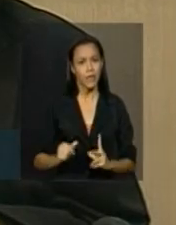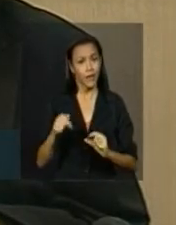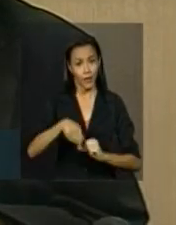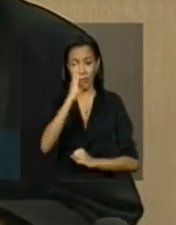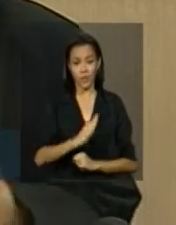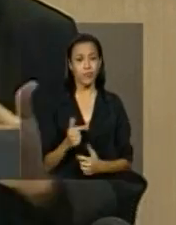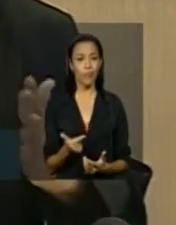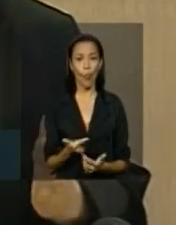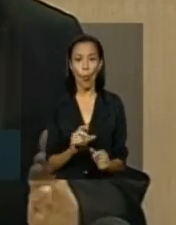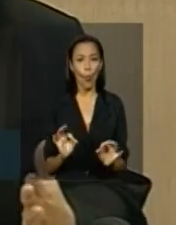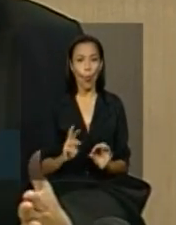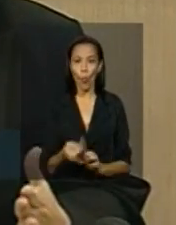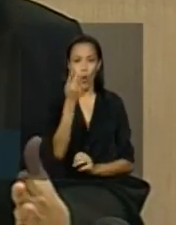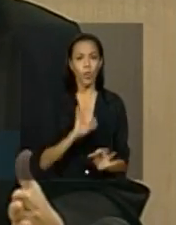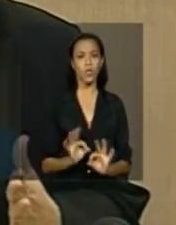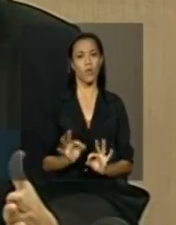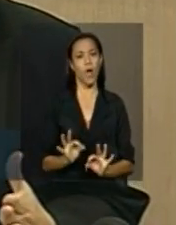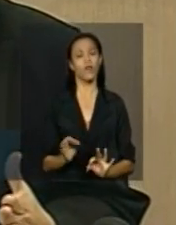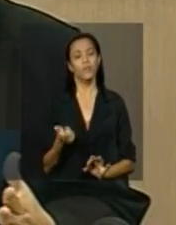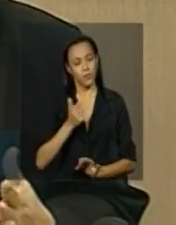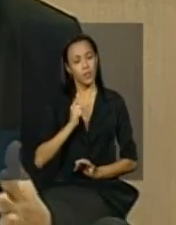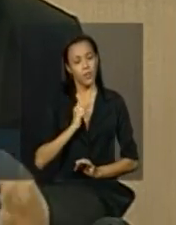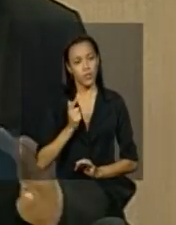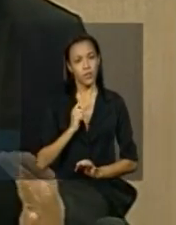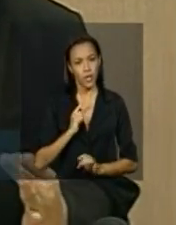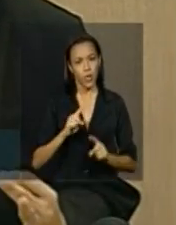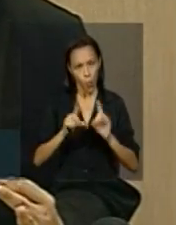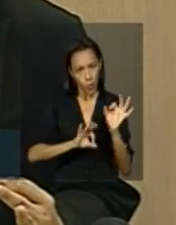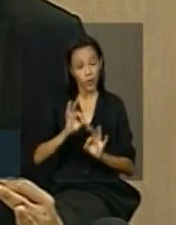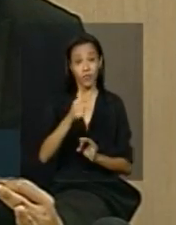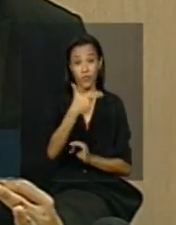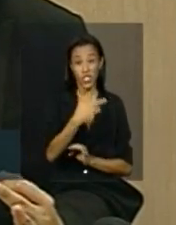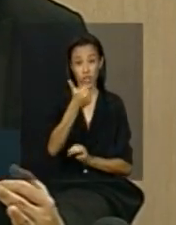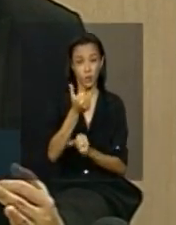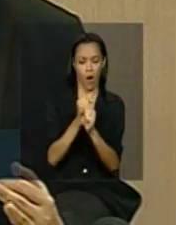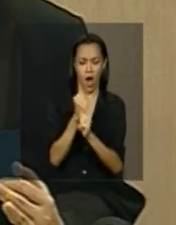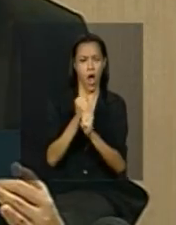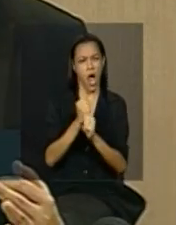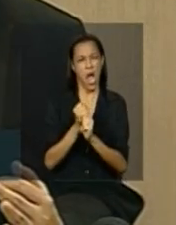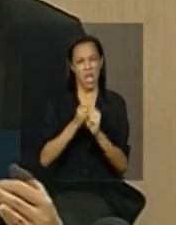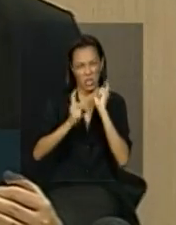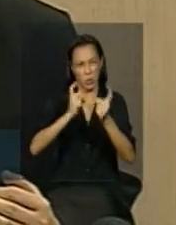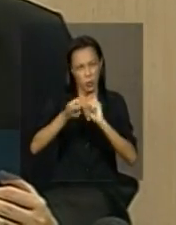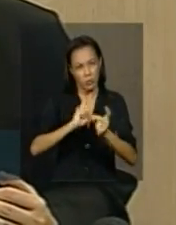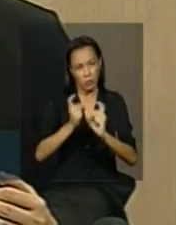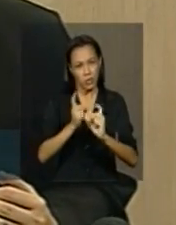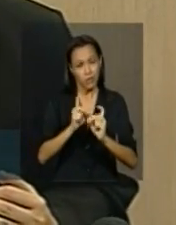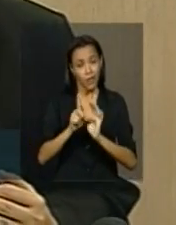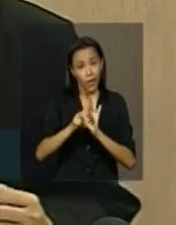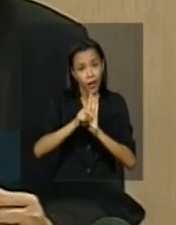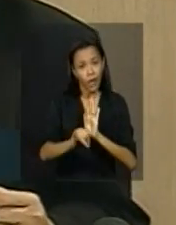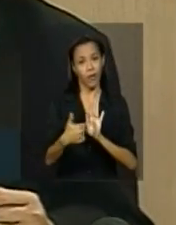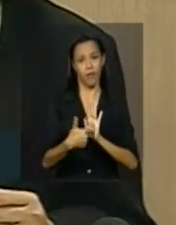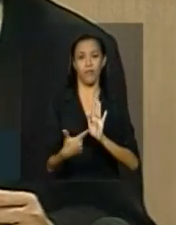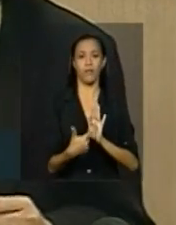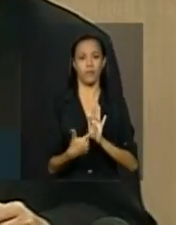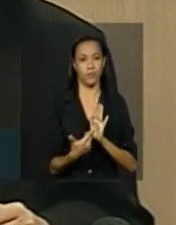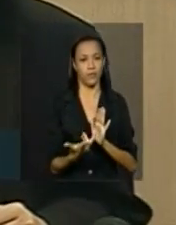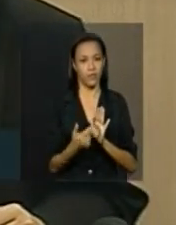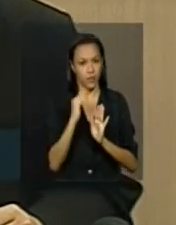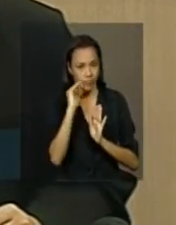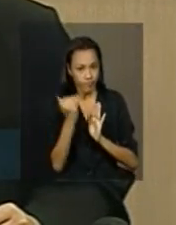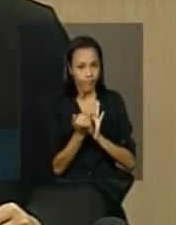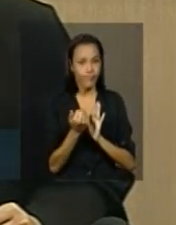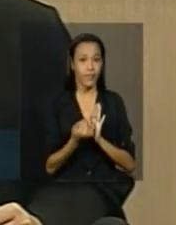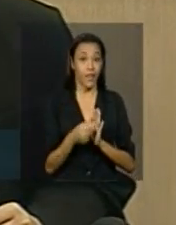Brasil então você precisa ter um plano a lei estudou isso 21 anos de debate estabelece os prazos em lei no caso do saneamento Foi